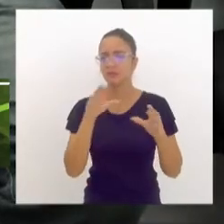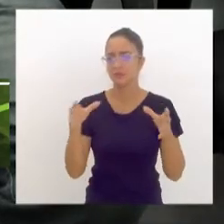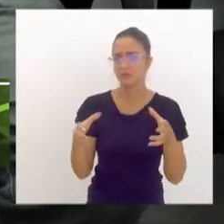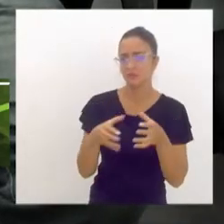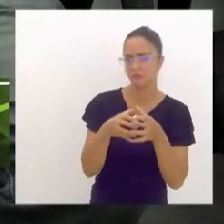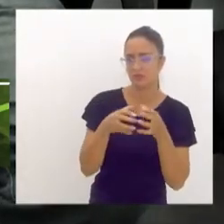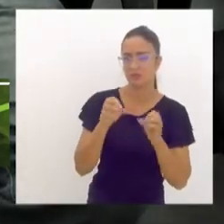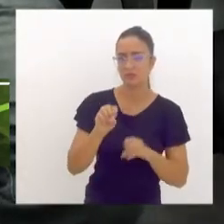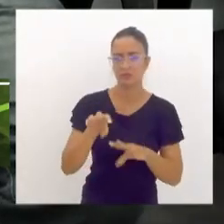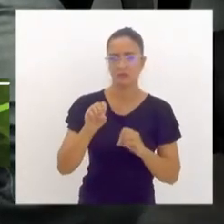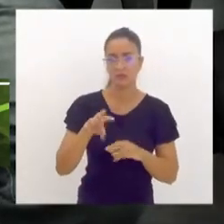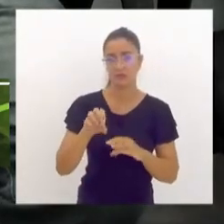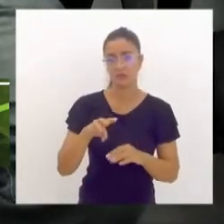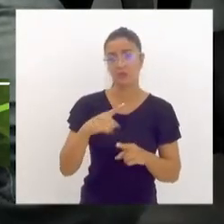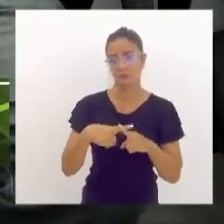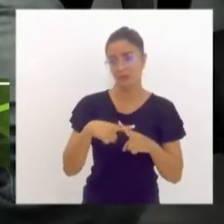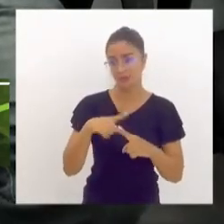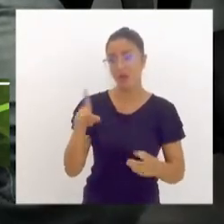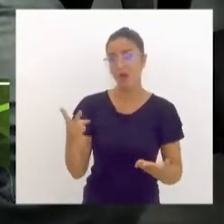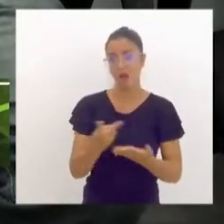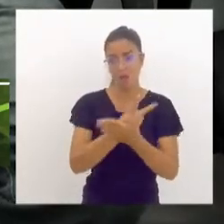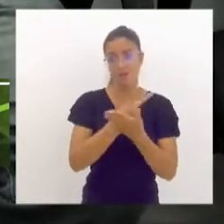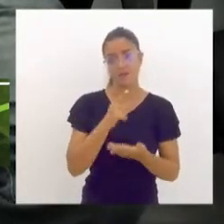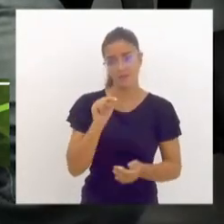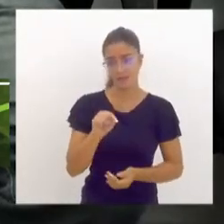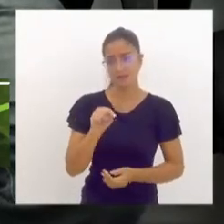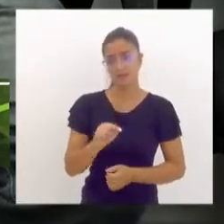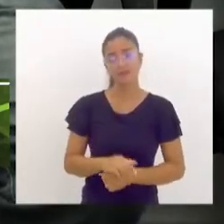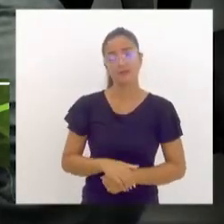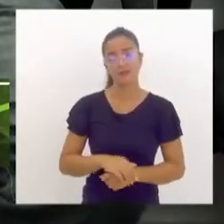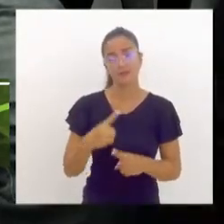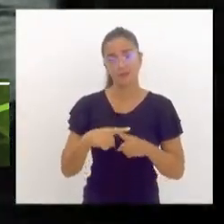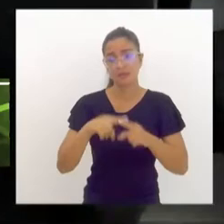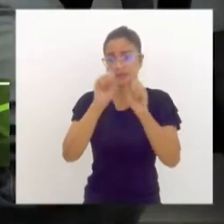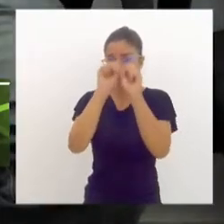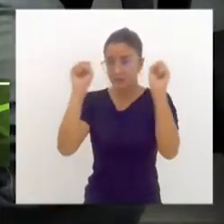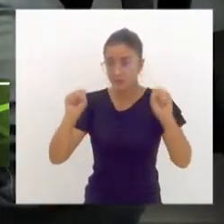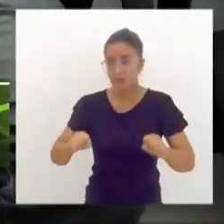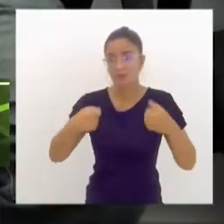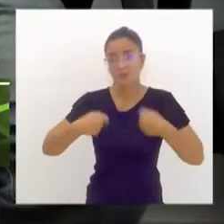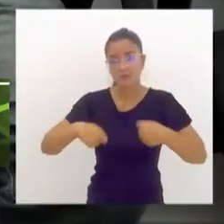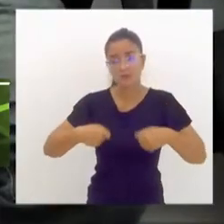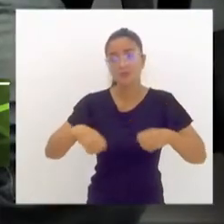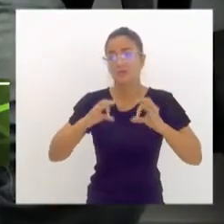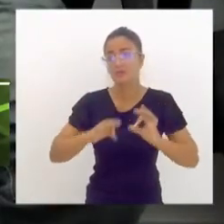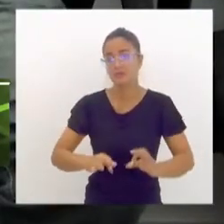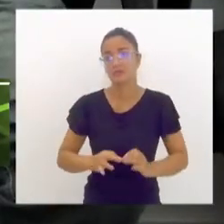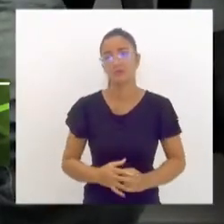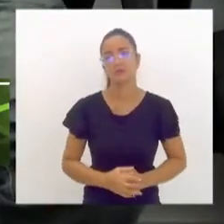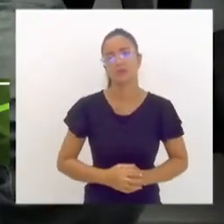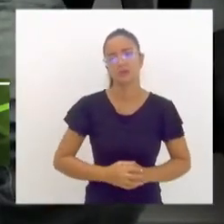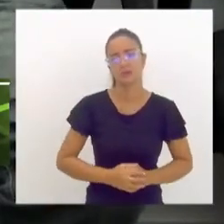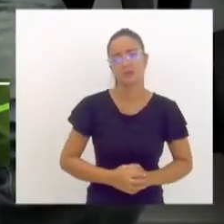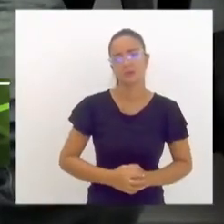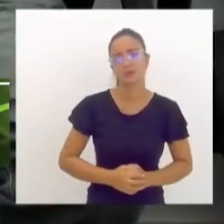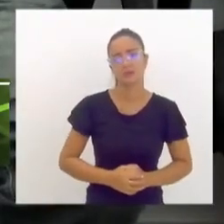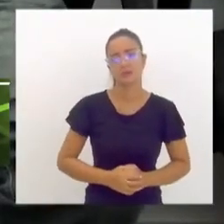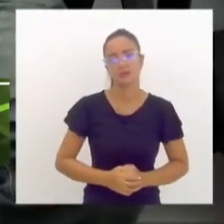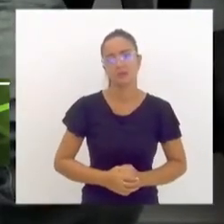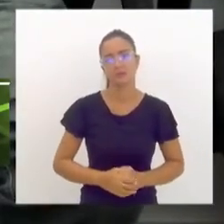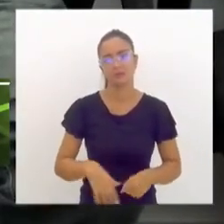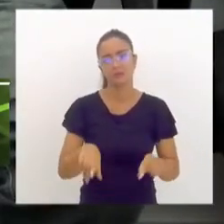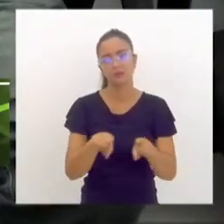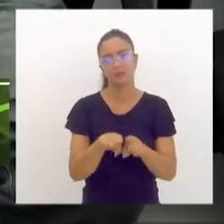acontecendo, para que realmente esse sistema possa ser implantado. Os itinerários formativos que vão